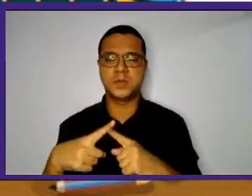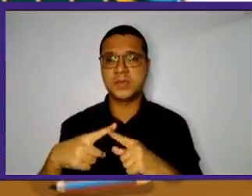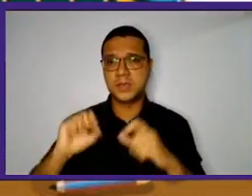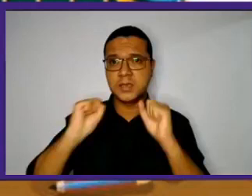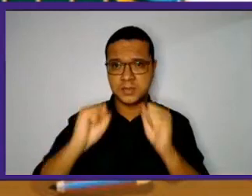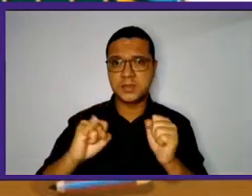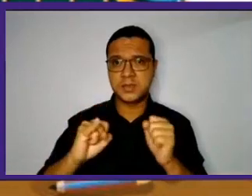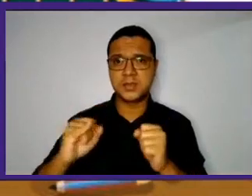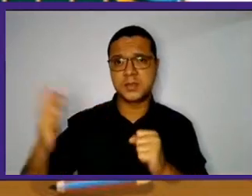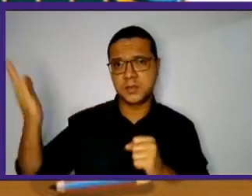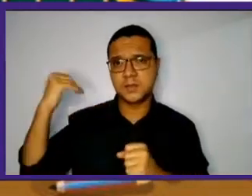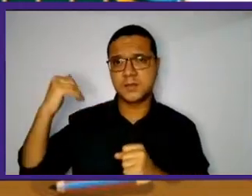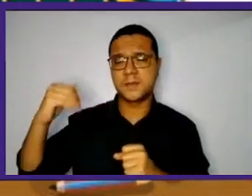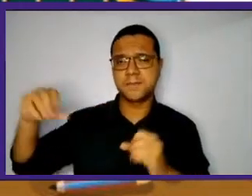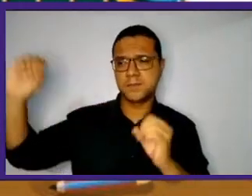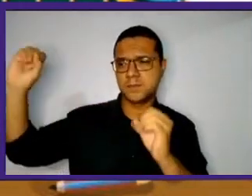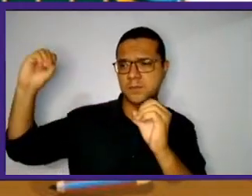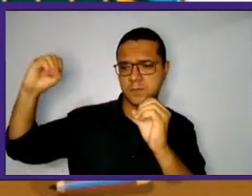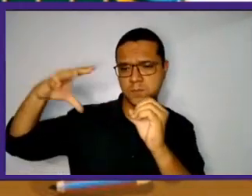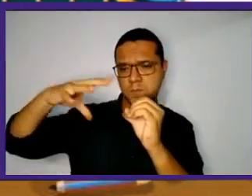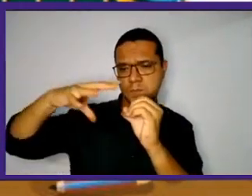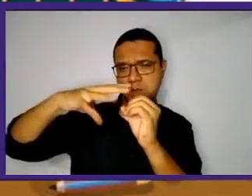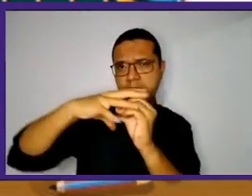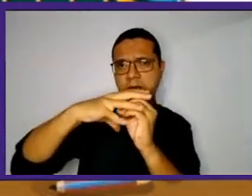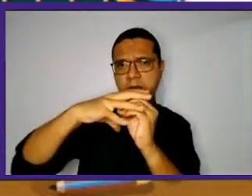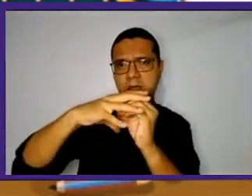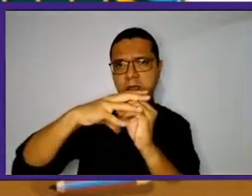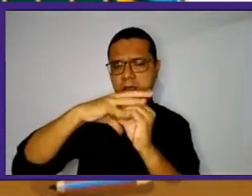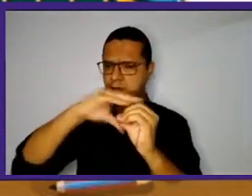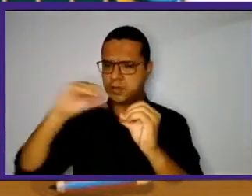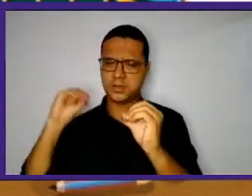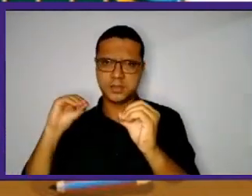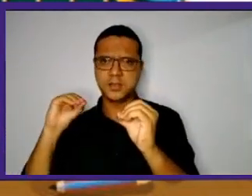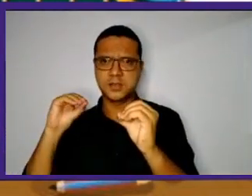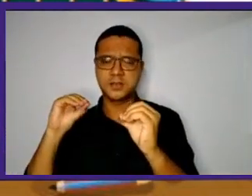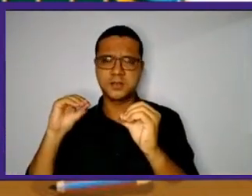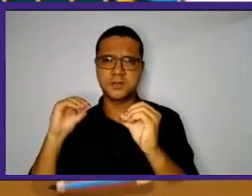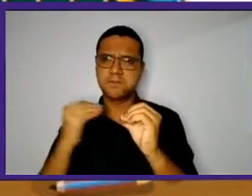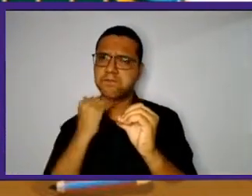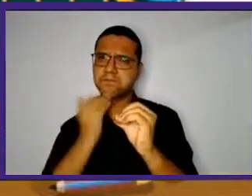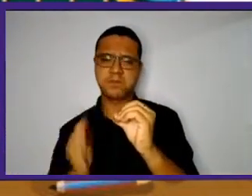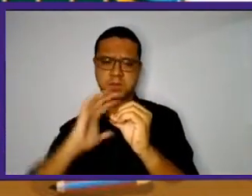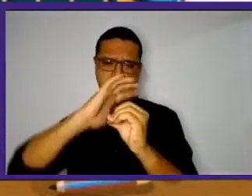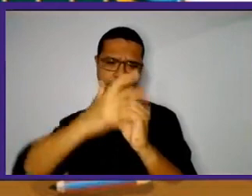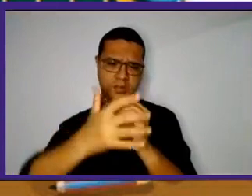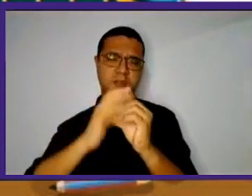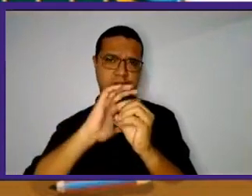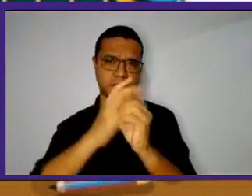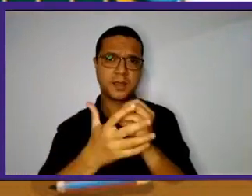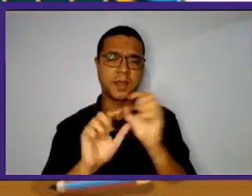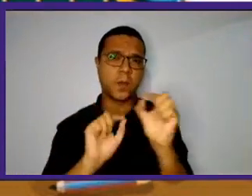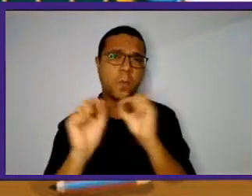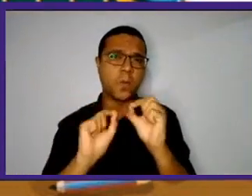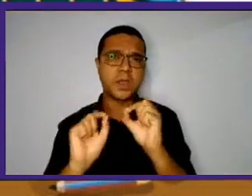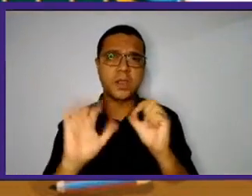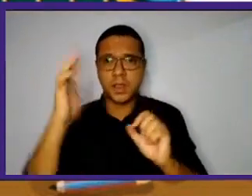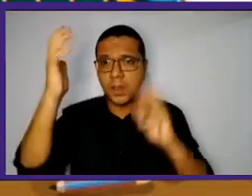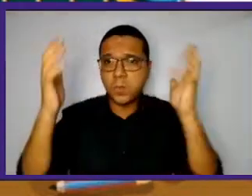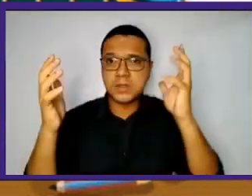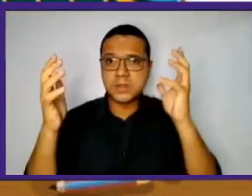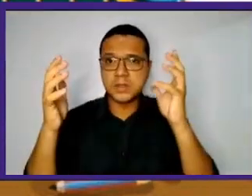Terra e fosse embora ao mesmo tempo, não tivesse ali a camada de ar protegendo, o que ia